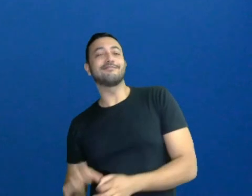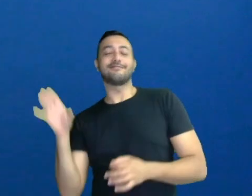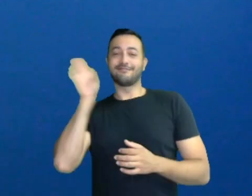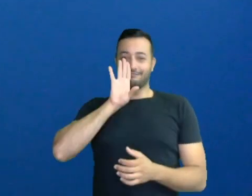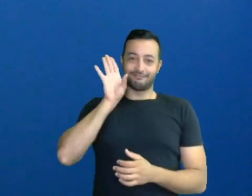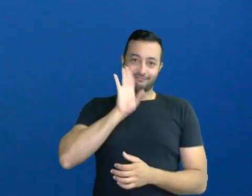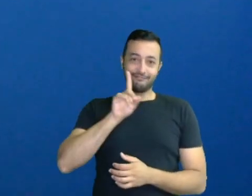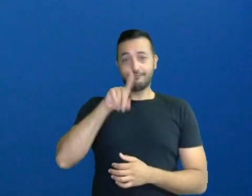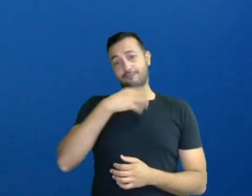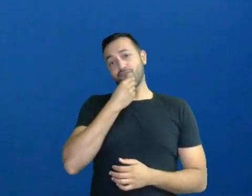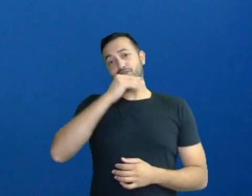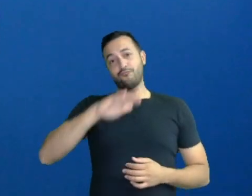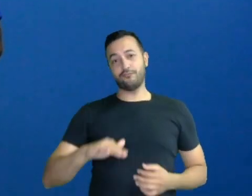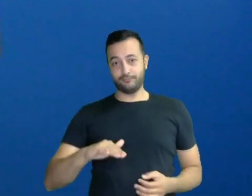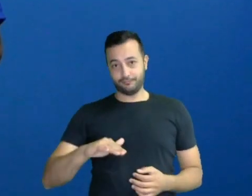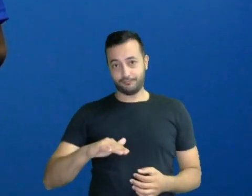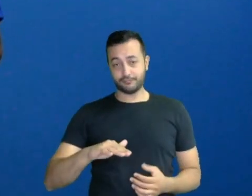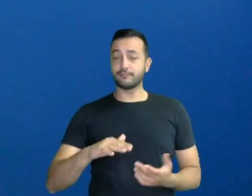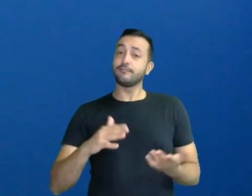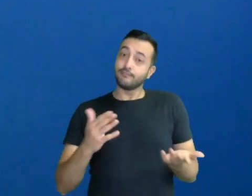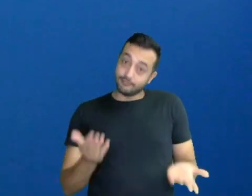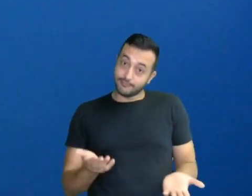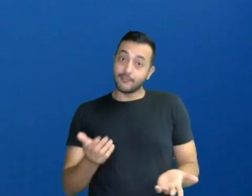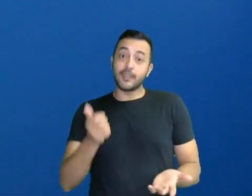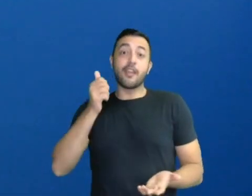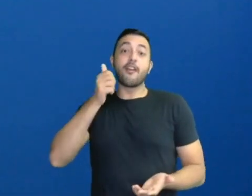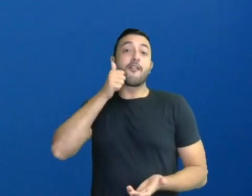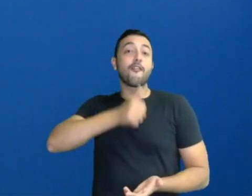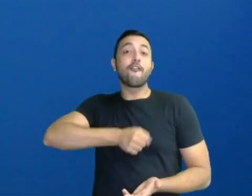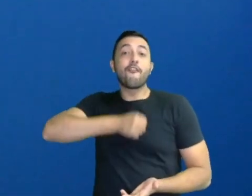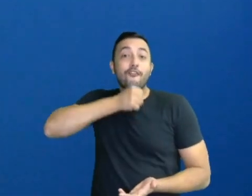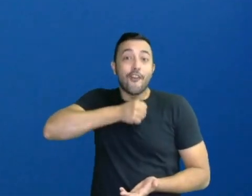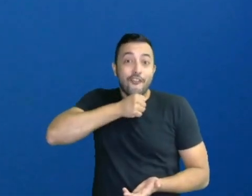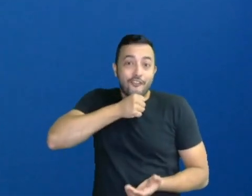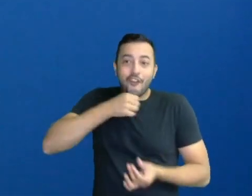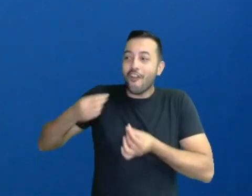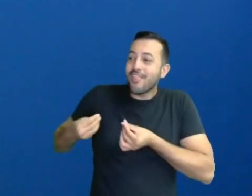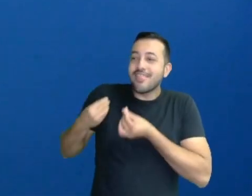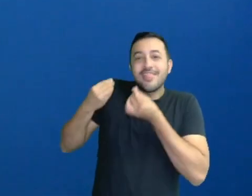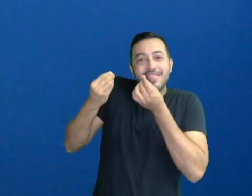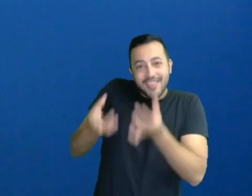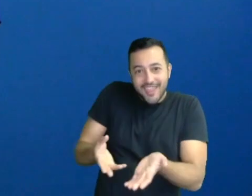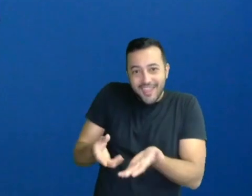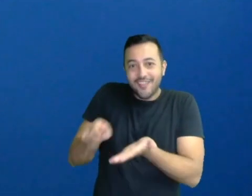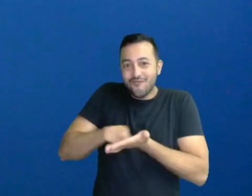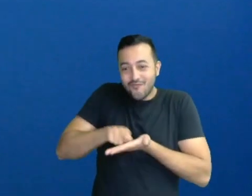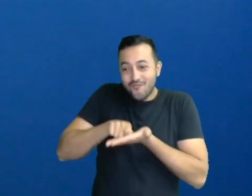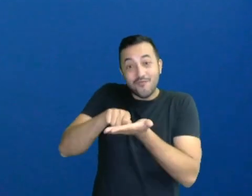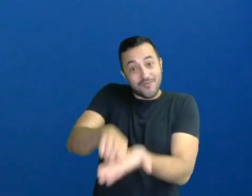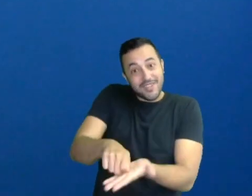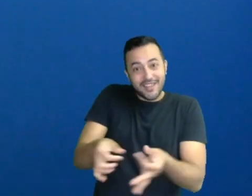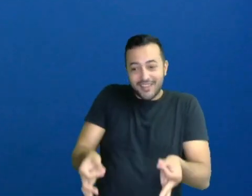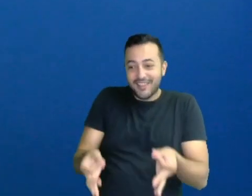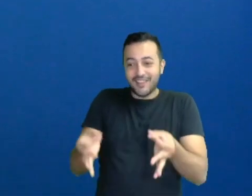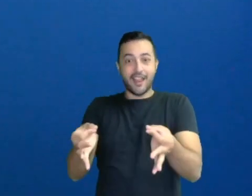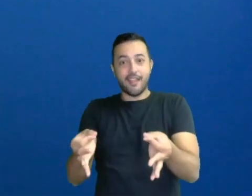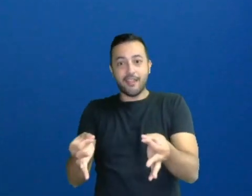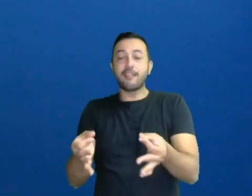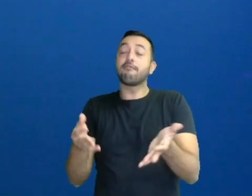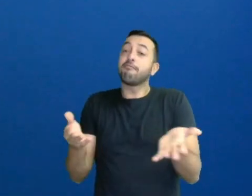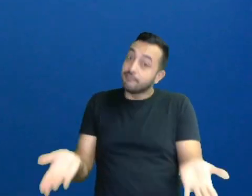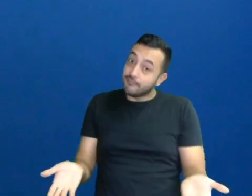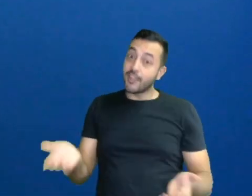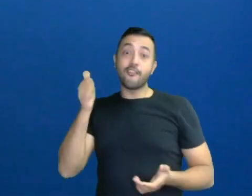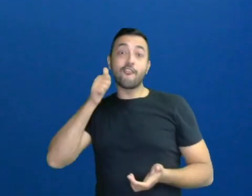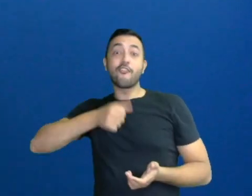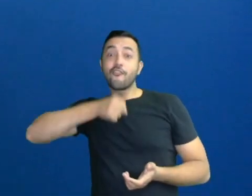fala na história de um menino que recebeu da sua avó um bilhete para ser entregue e